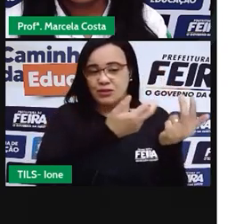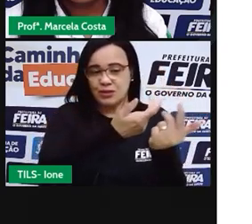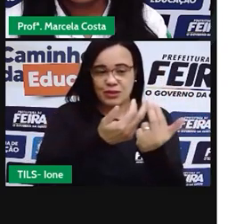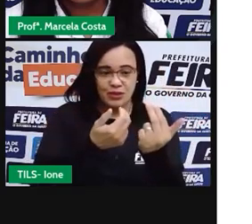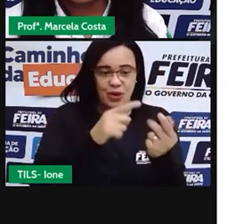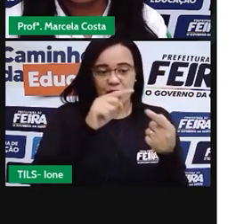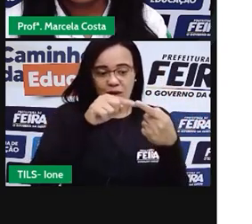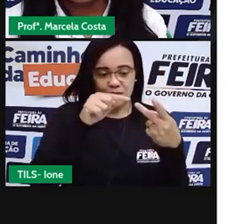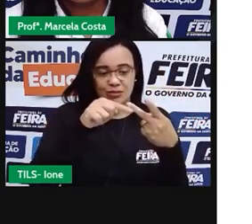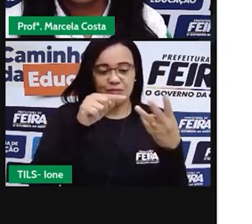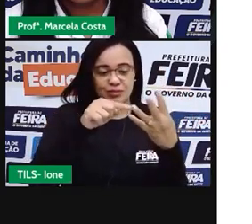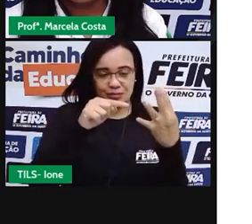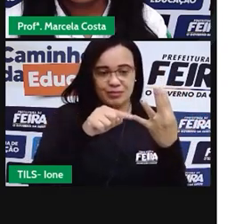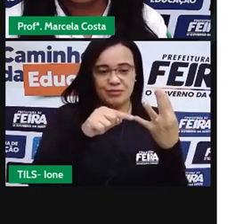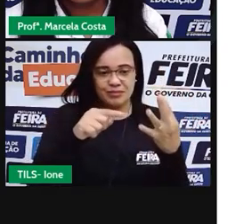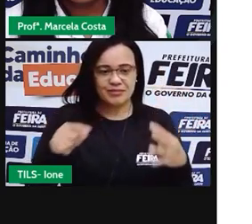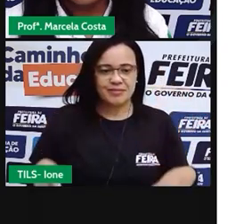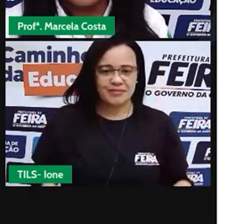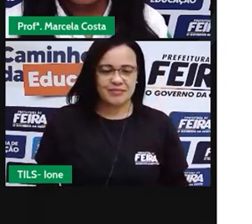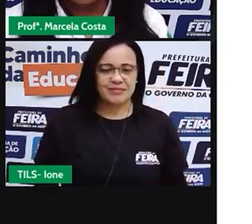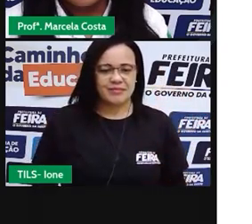triângulo.